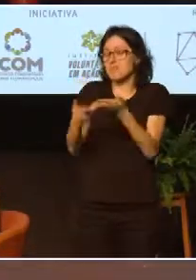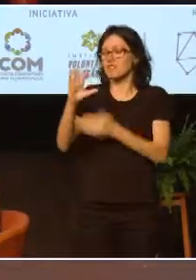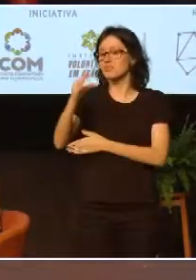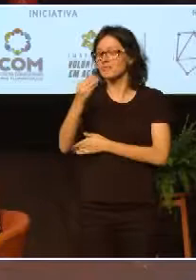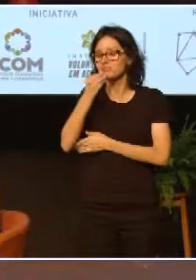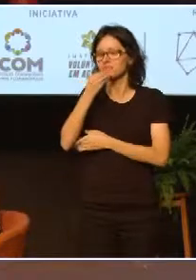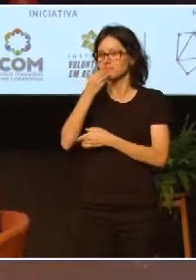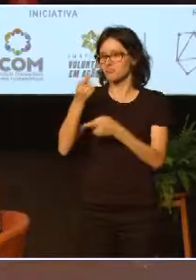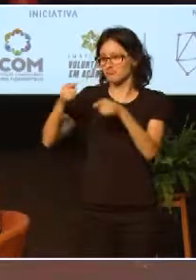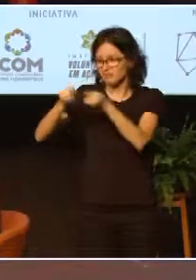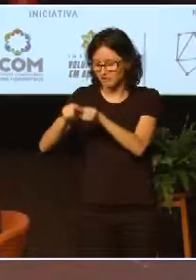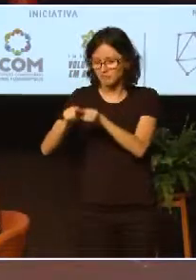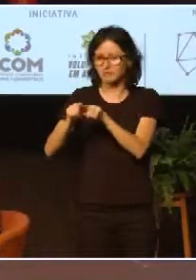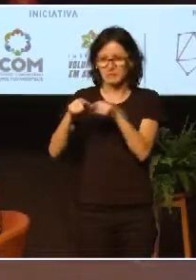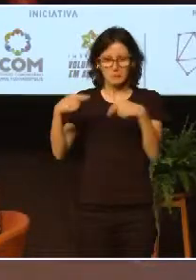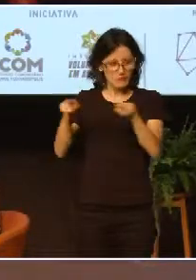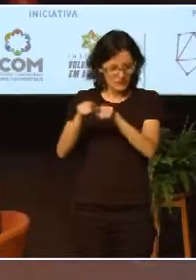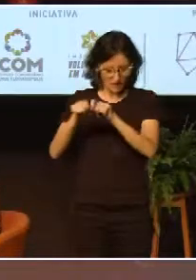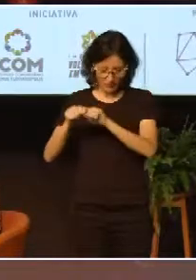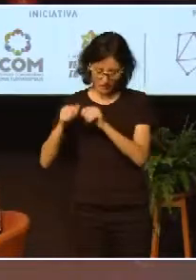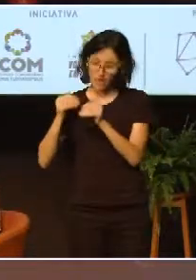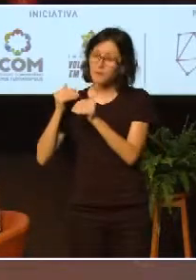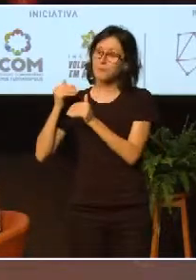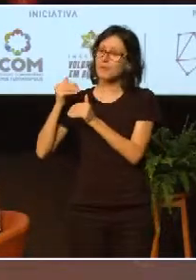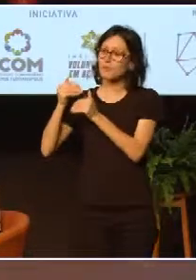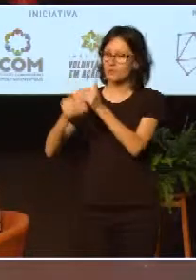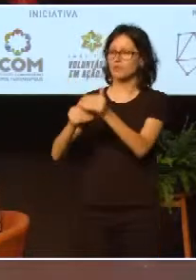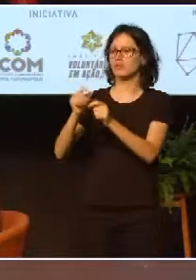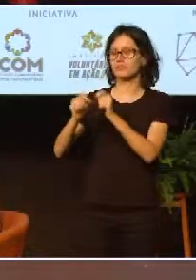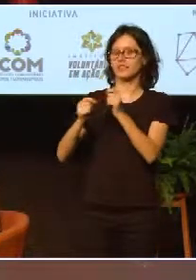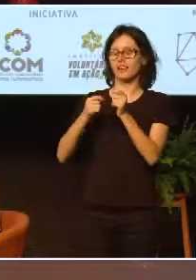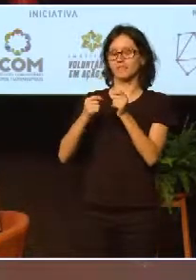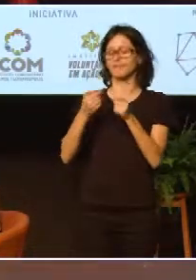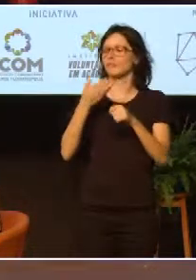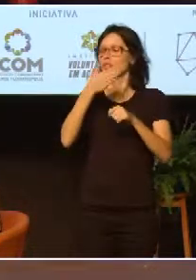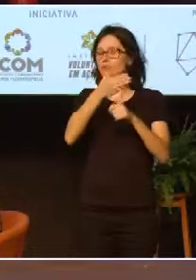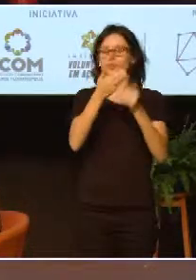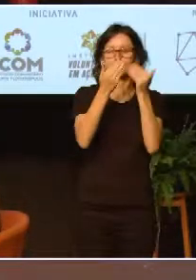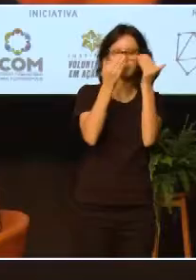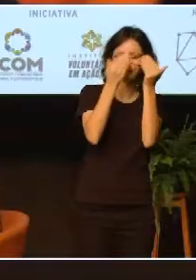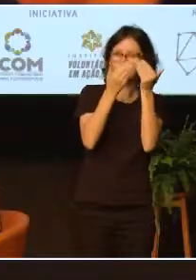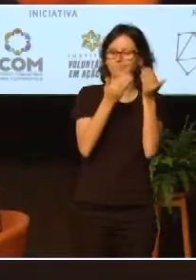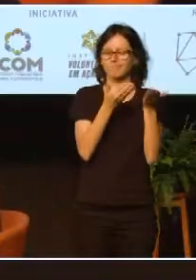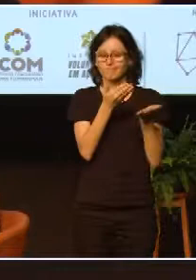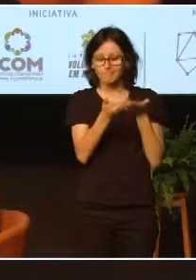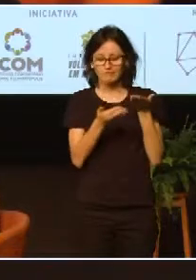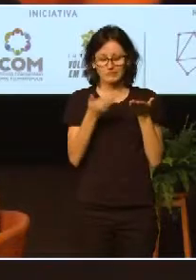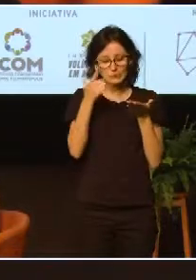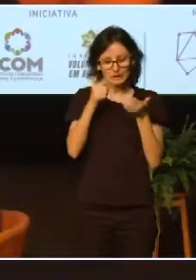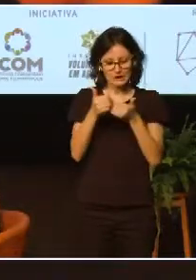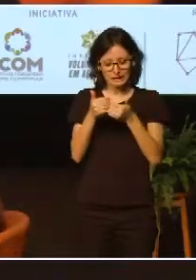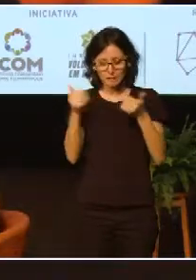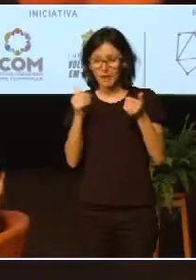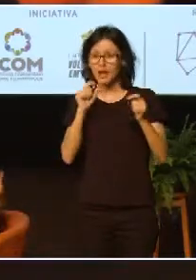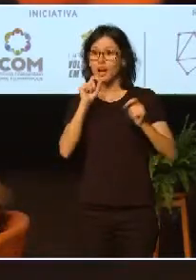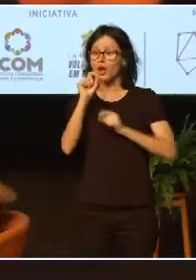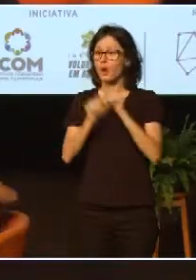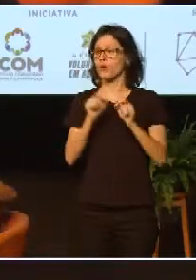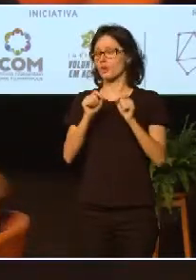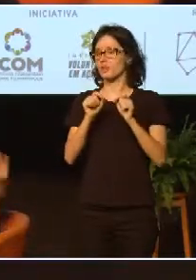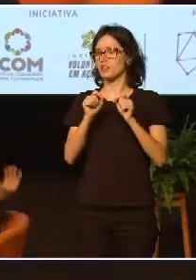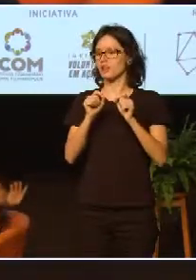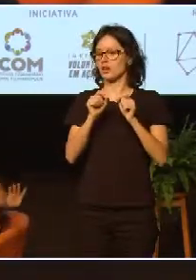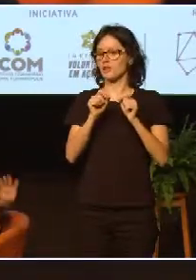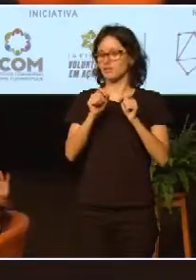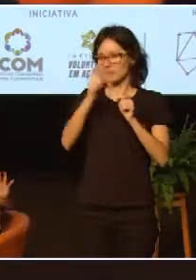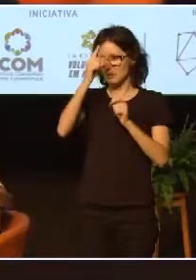que também fazer um processo de terapia, né, com um especialista, para separar o que era do que ele